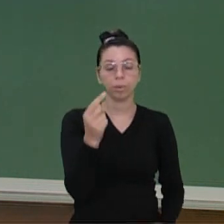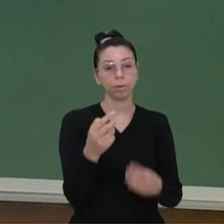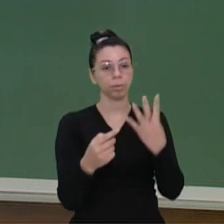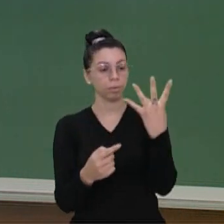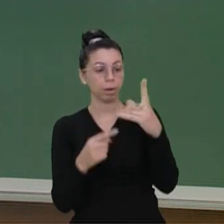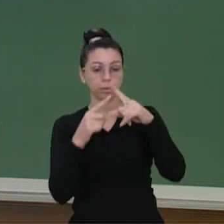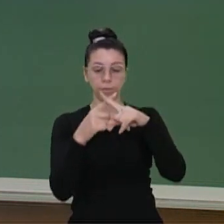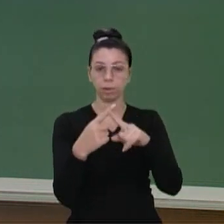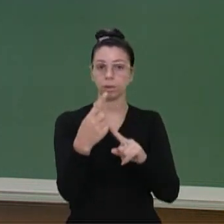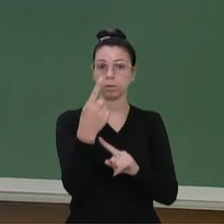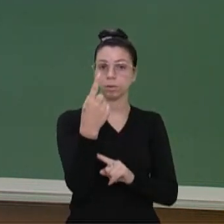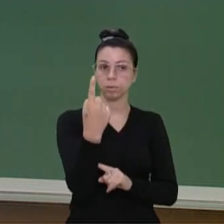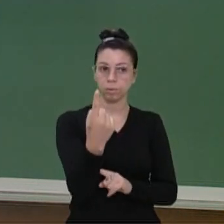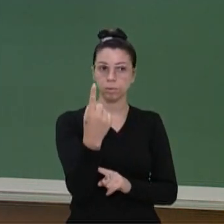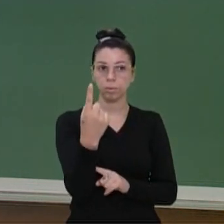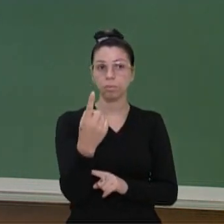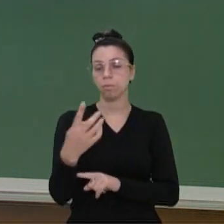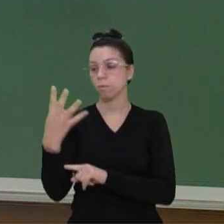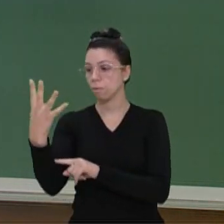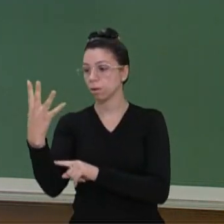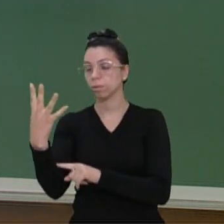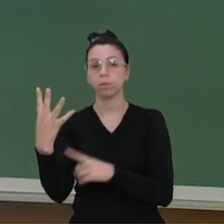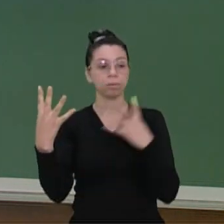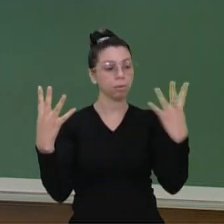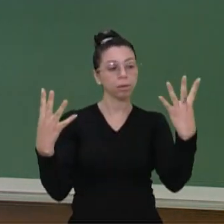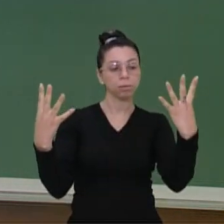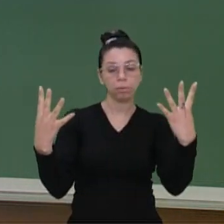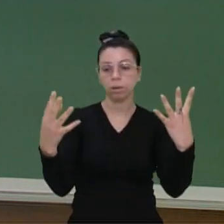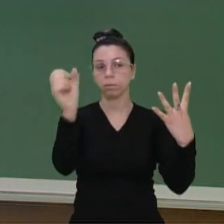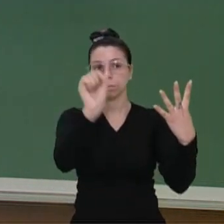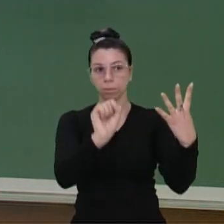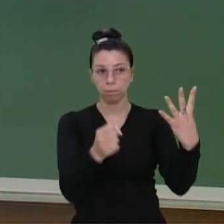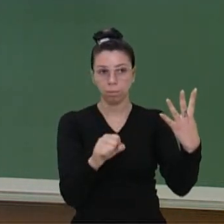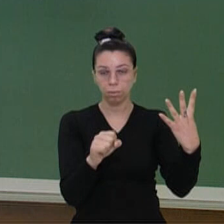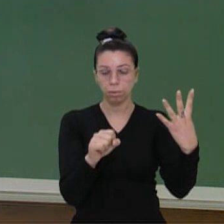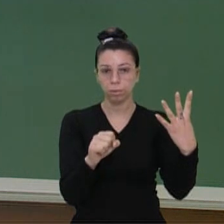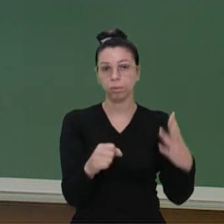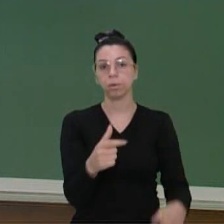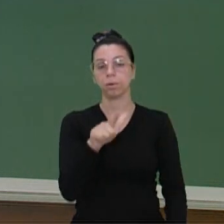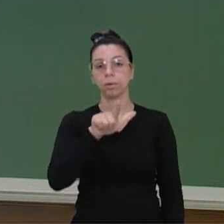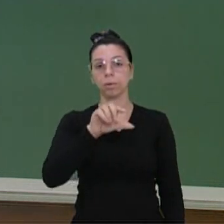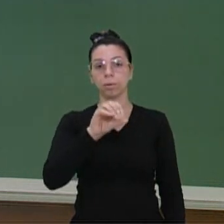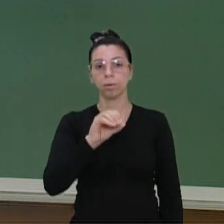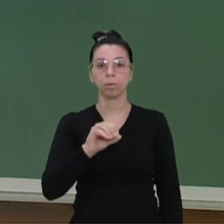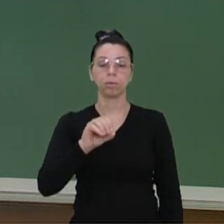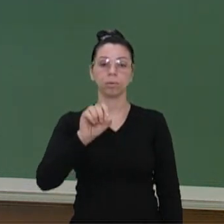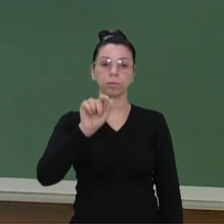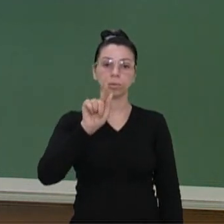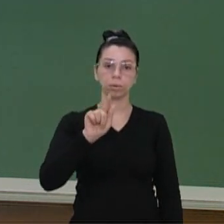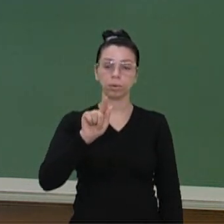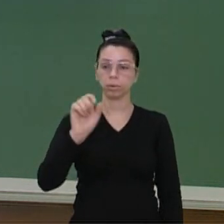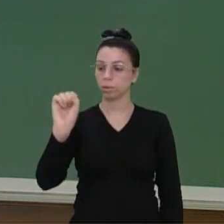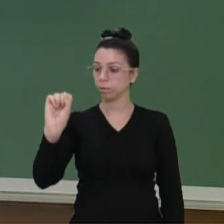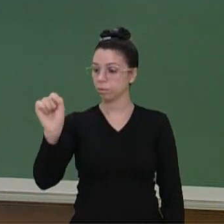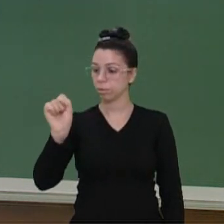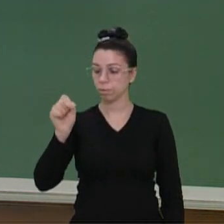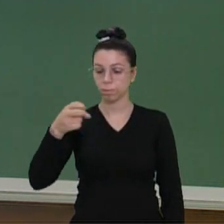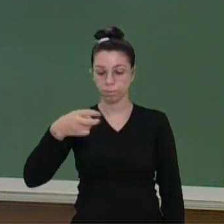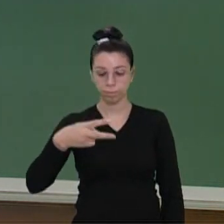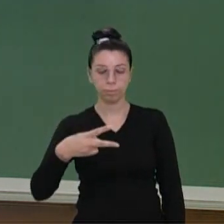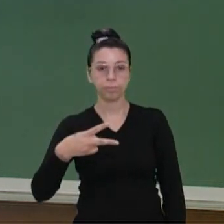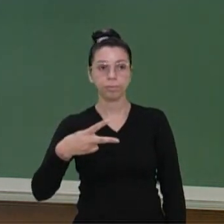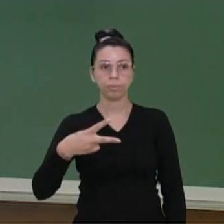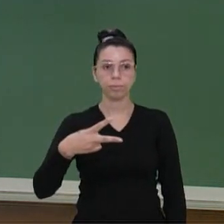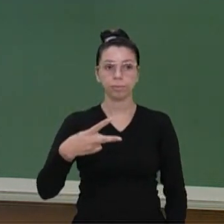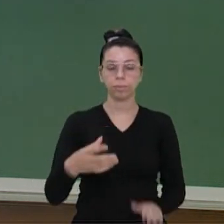vezes 1 é 4, mais 4 são 8, e a gente fica com log de 8 na base 2 para resolver. Se eu transformar